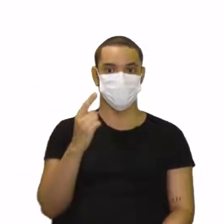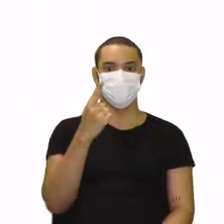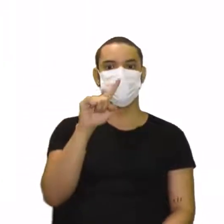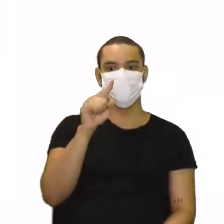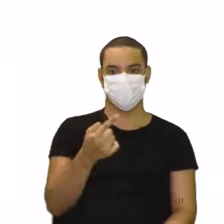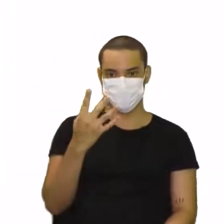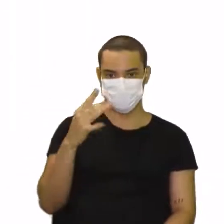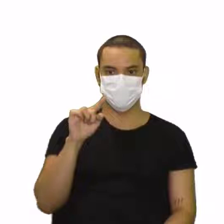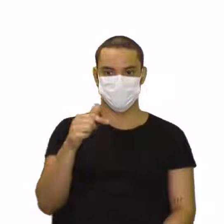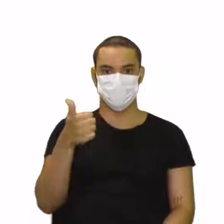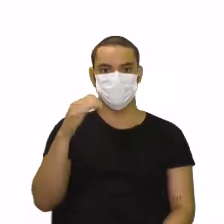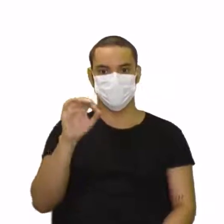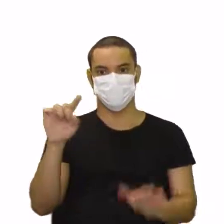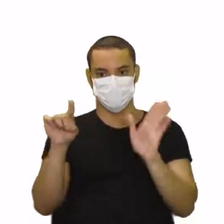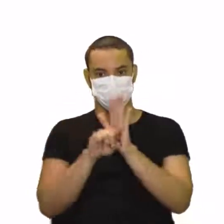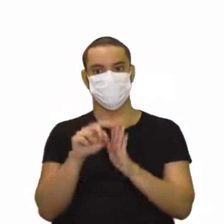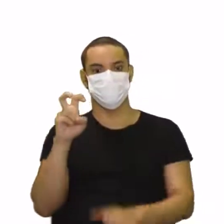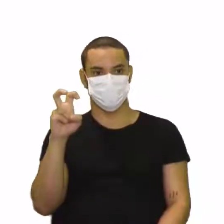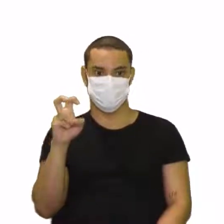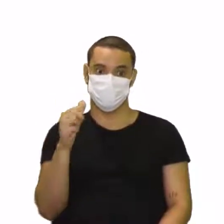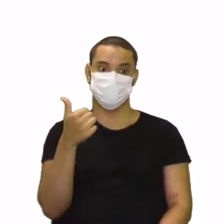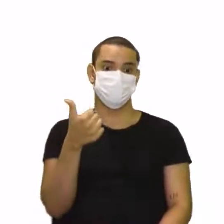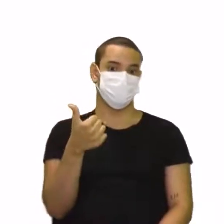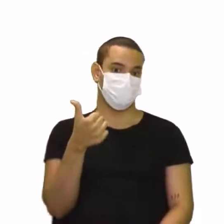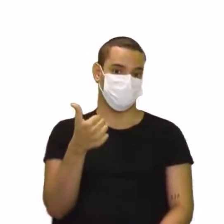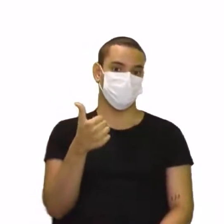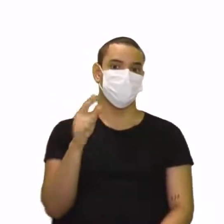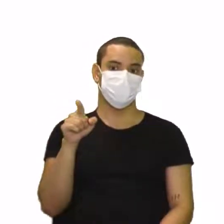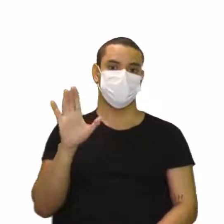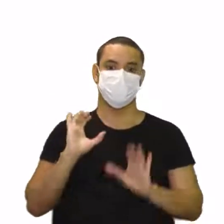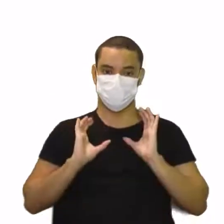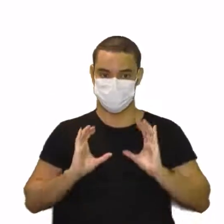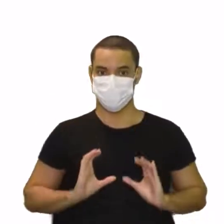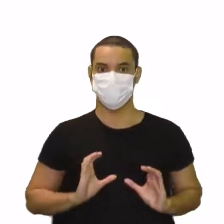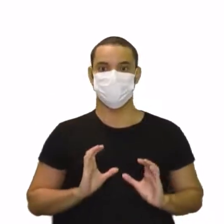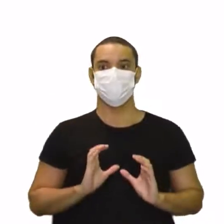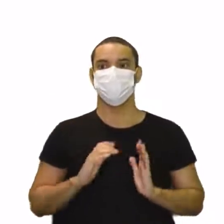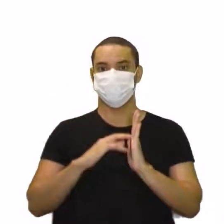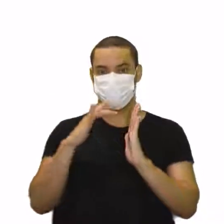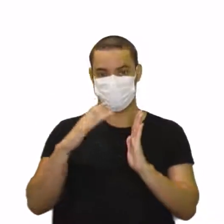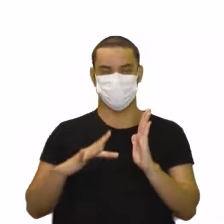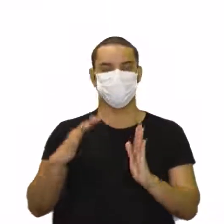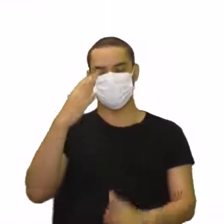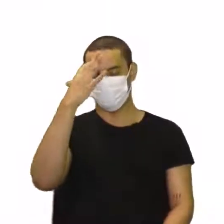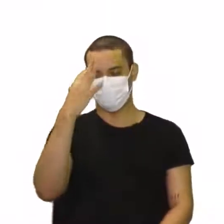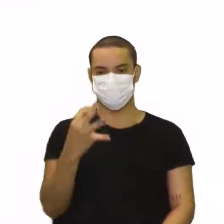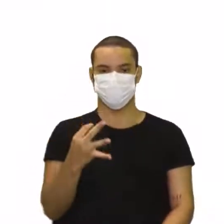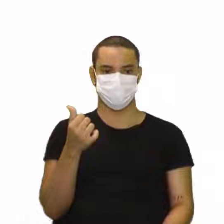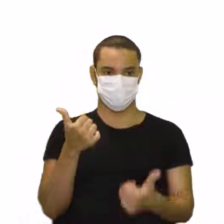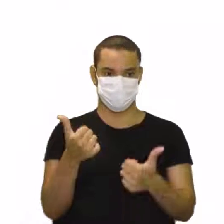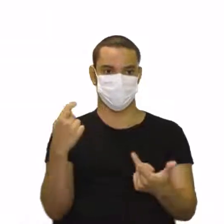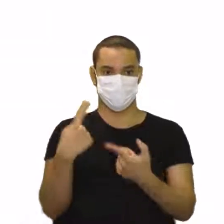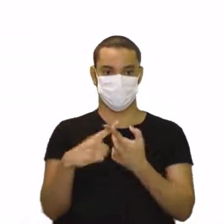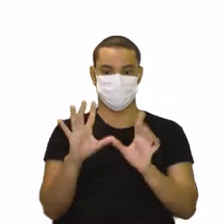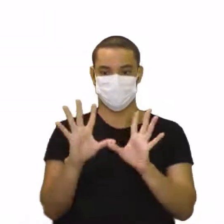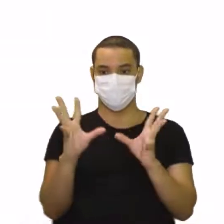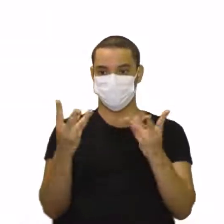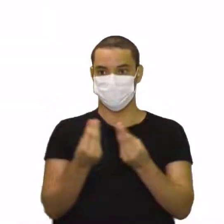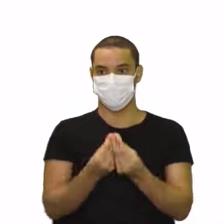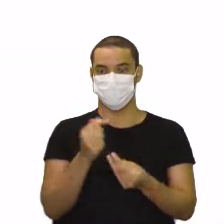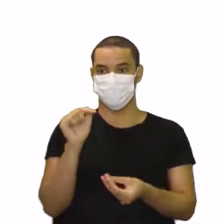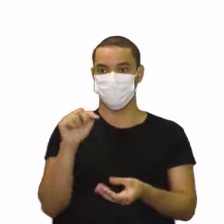1,4 vezes 10 a menos 5 metros já é um comportamento ondulatório muito considerável, porque a partícula ela